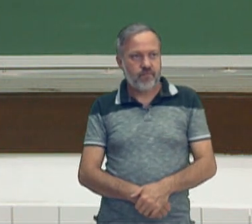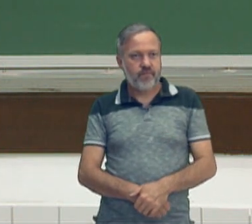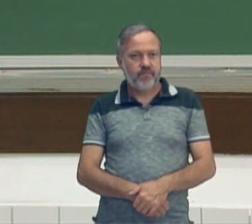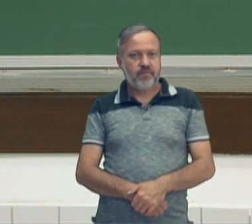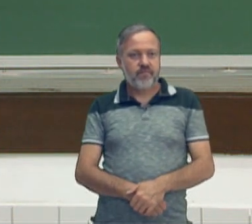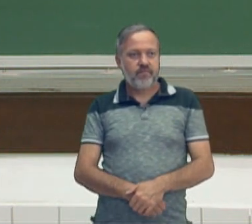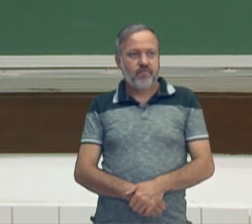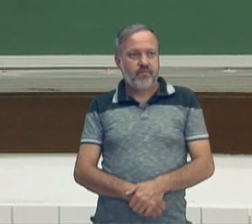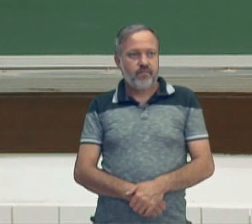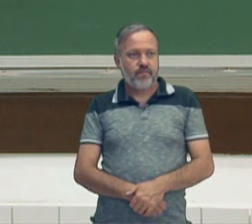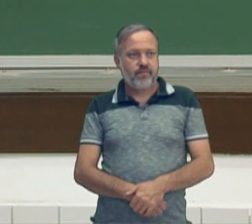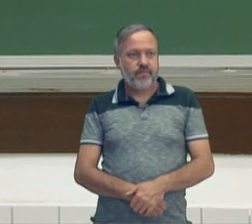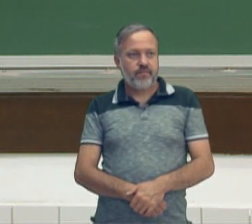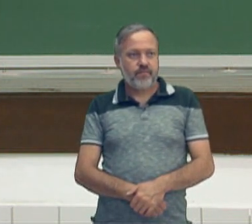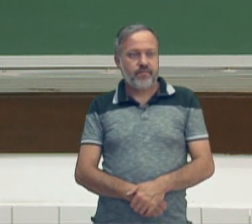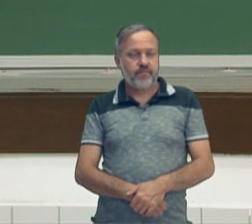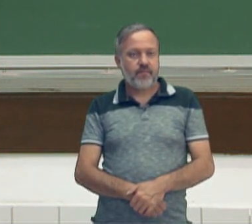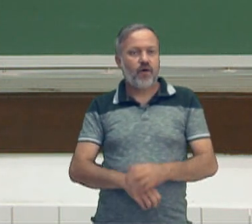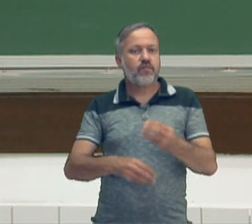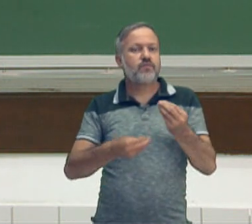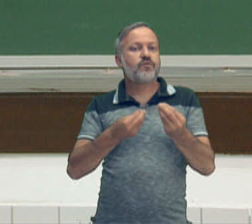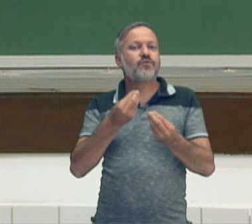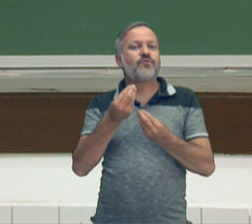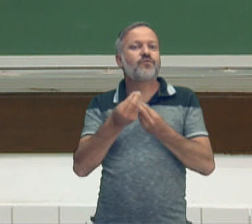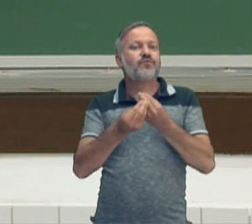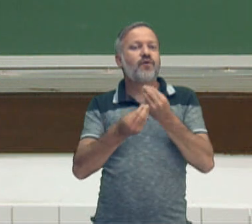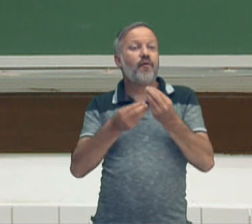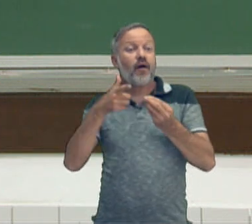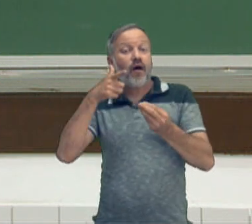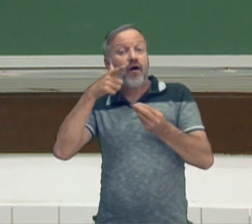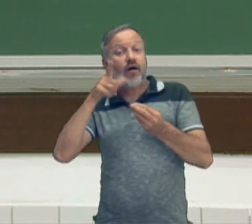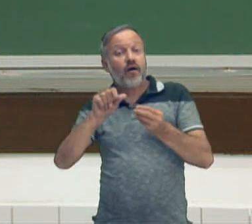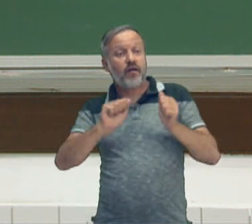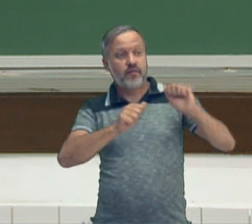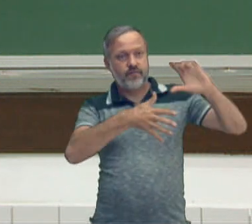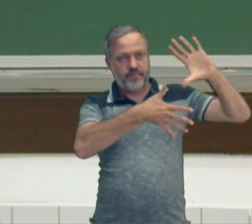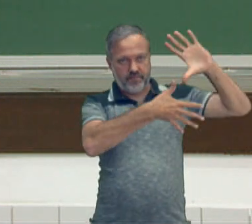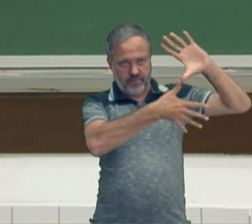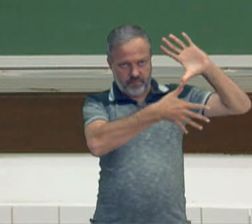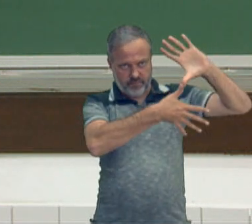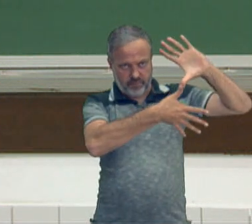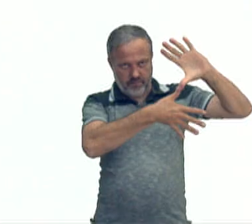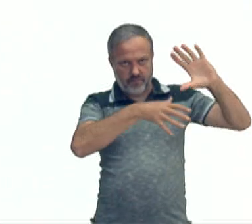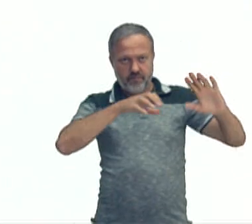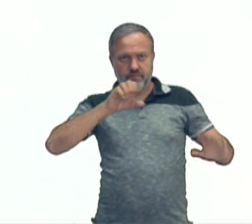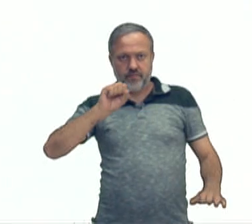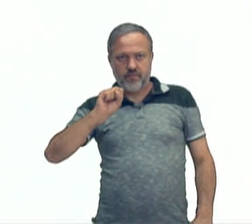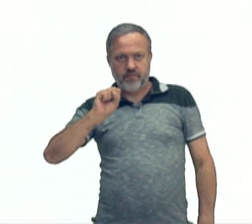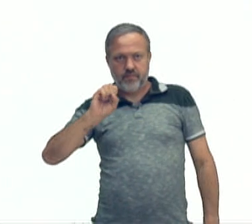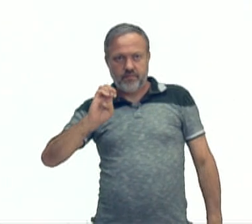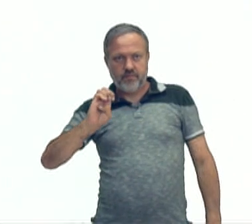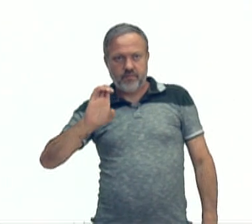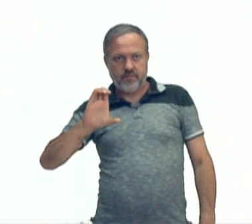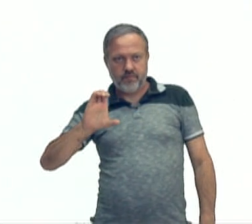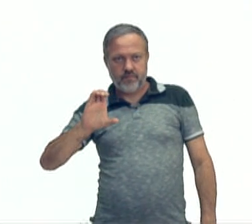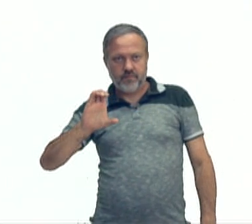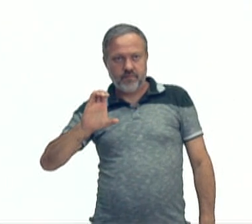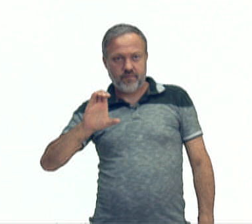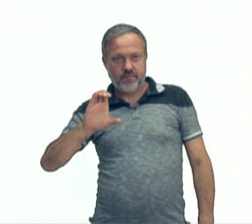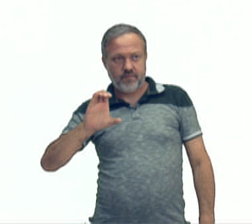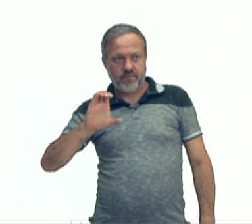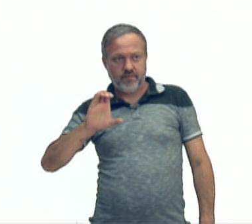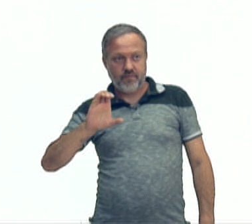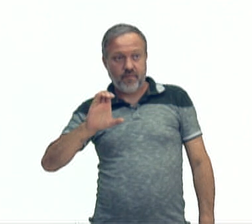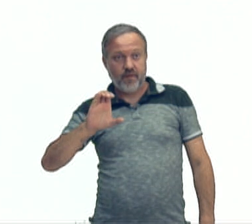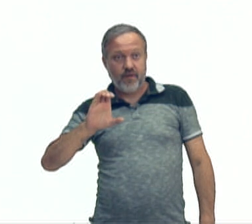frente. Como se deu essa conquista, então, do continente? O século XVI, final do século XV,